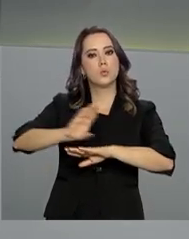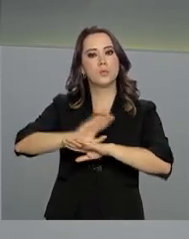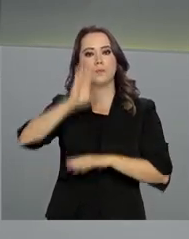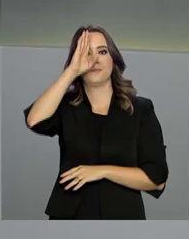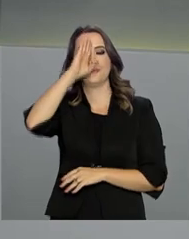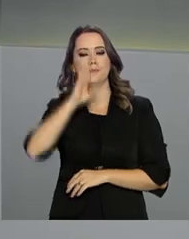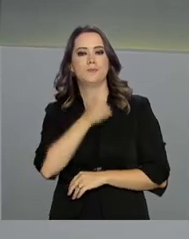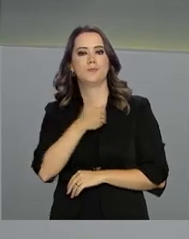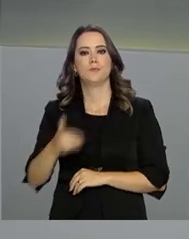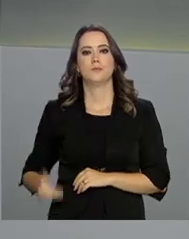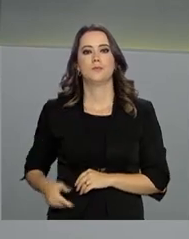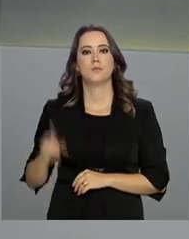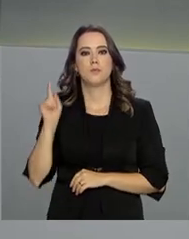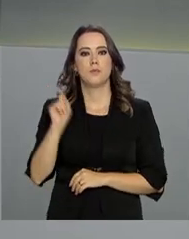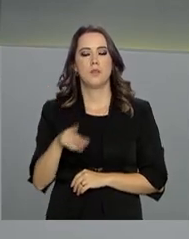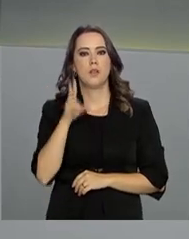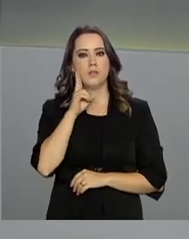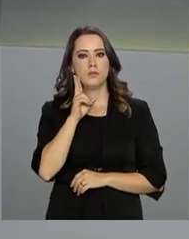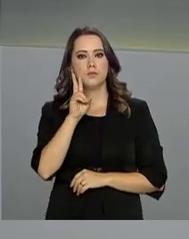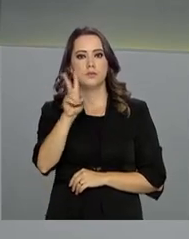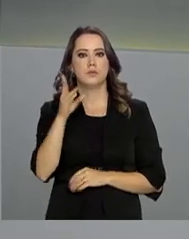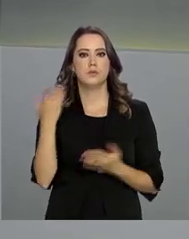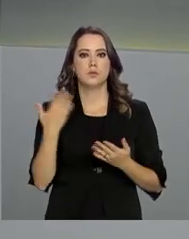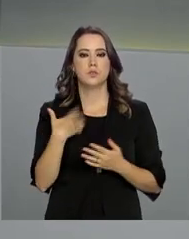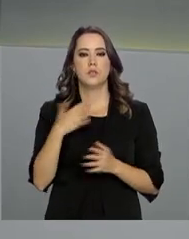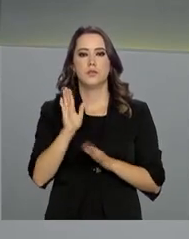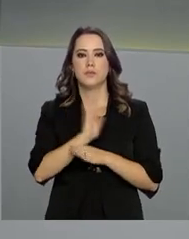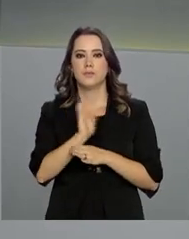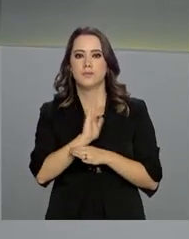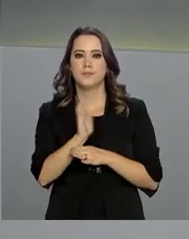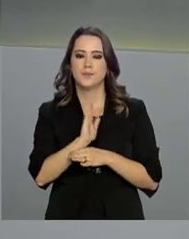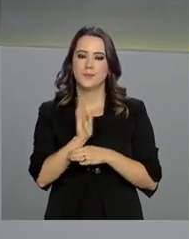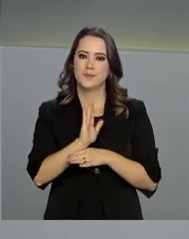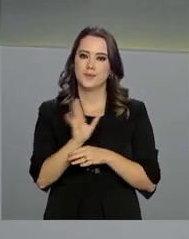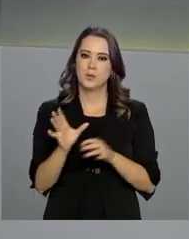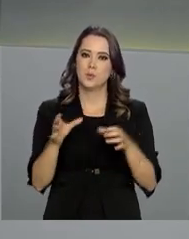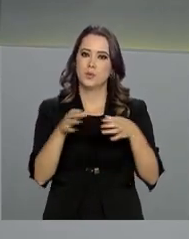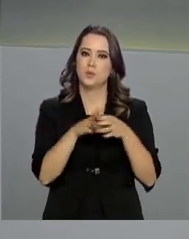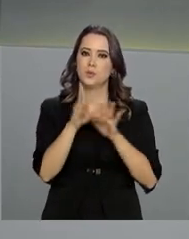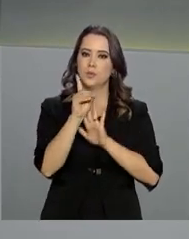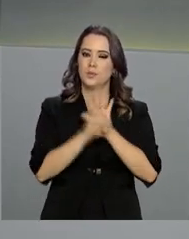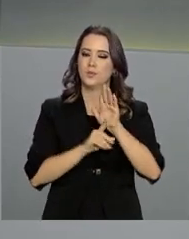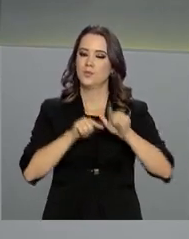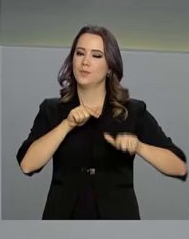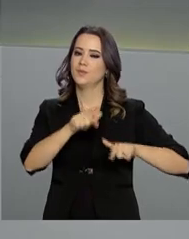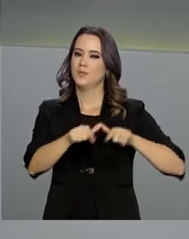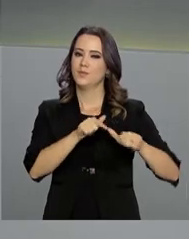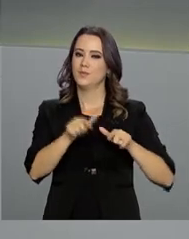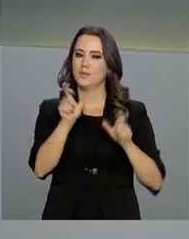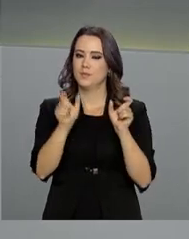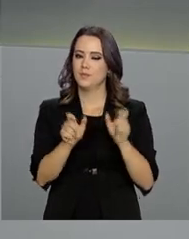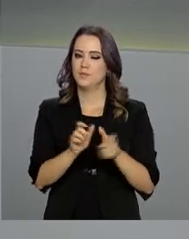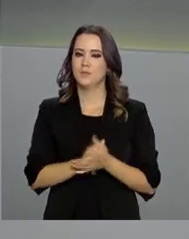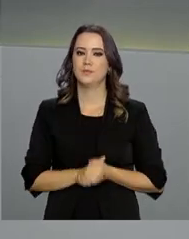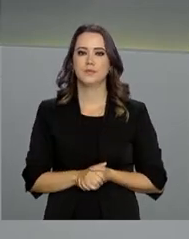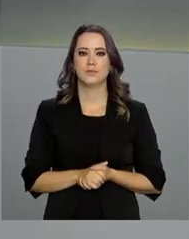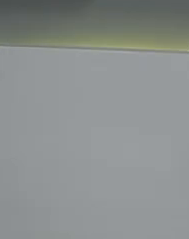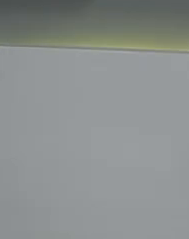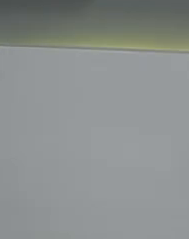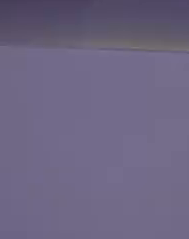de graça pelo governo é o que você vai ver na última reportagem da série sobre os direitos do trabalhador